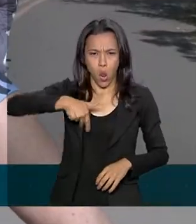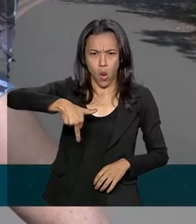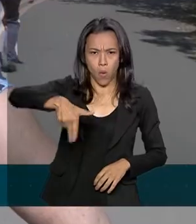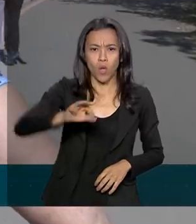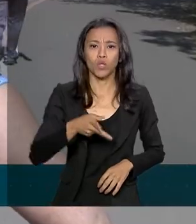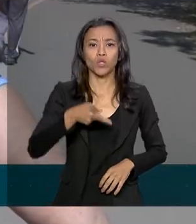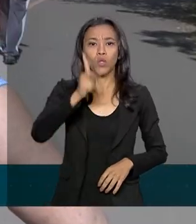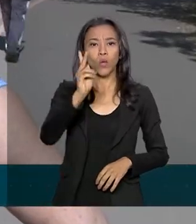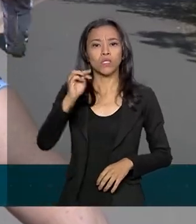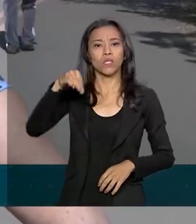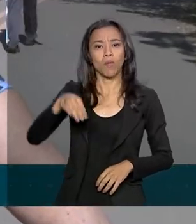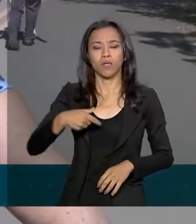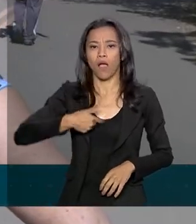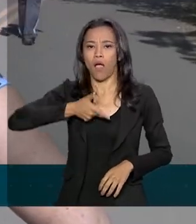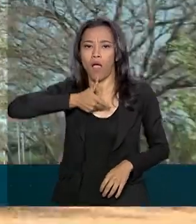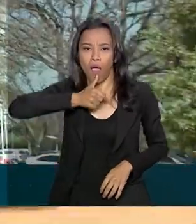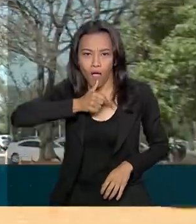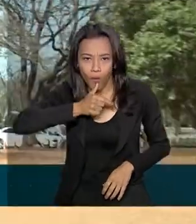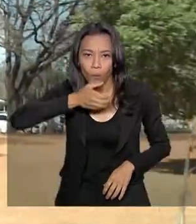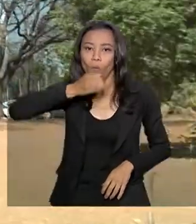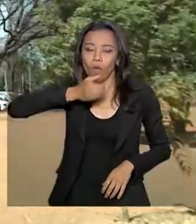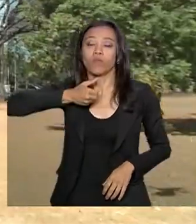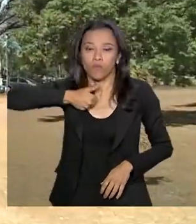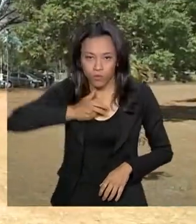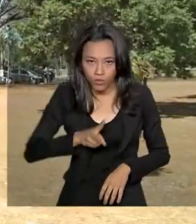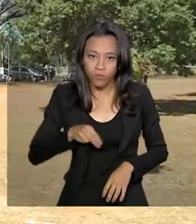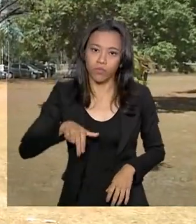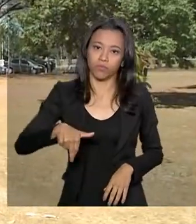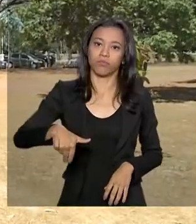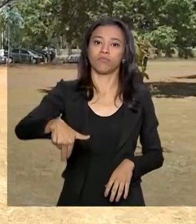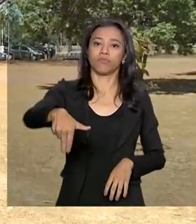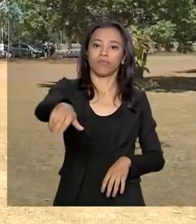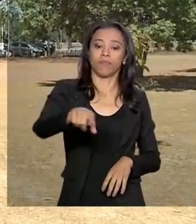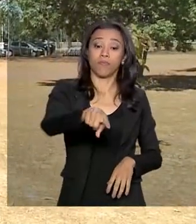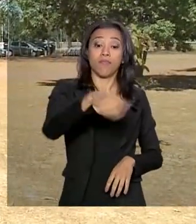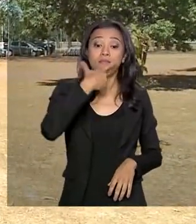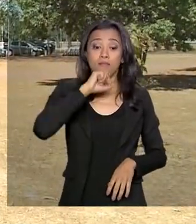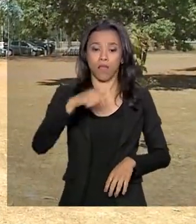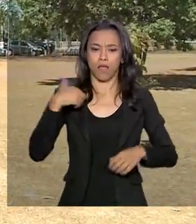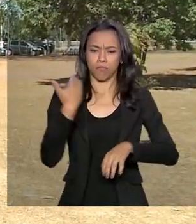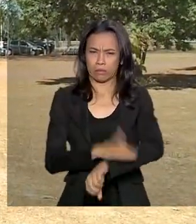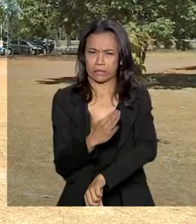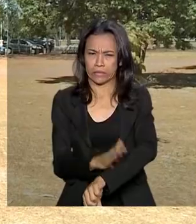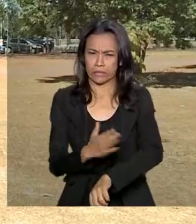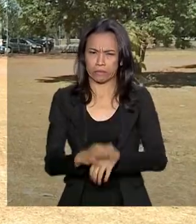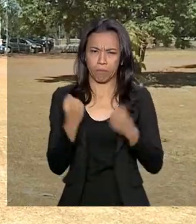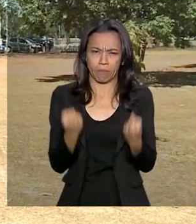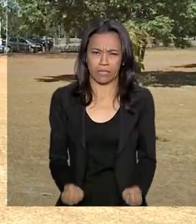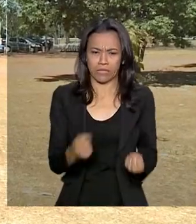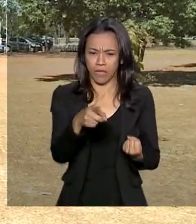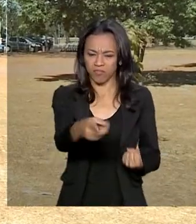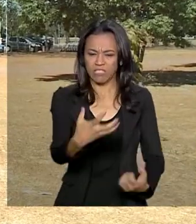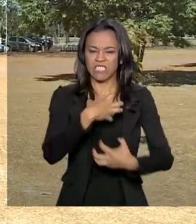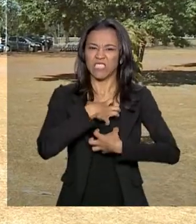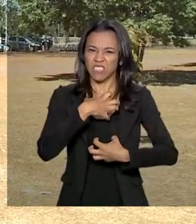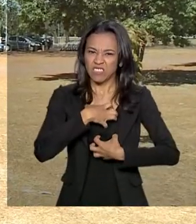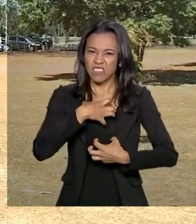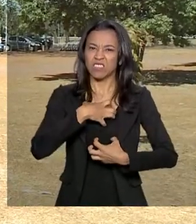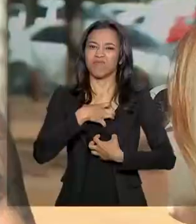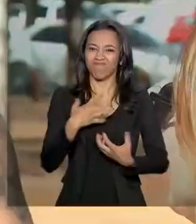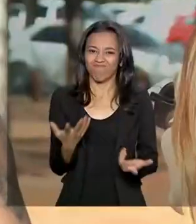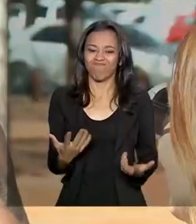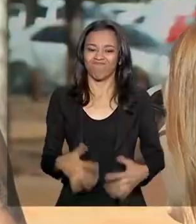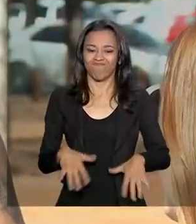gente toma um gole d'água e a gente continua. Mesmo quem está acostumado a treinos pesados sente o reflexo da baixa umidade.